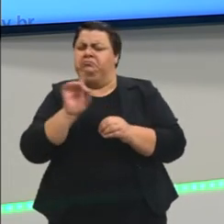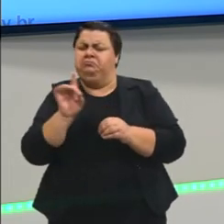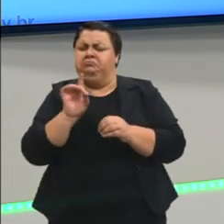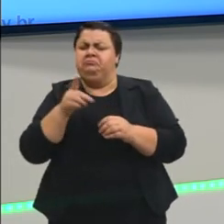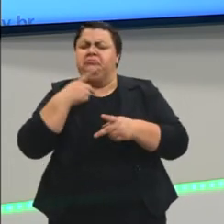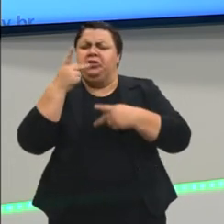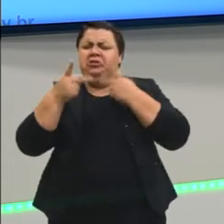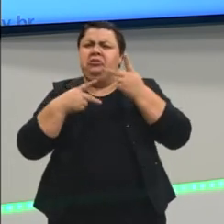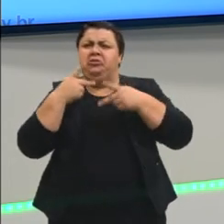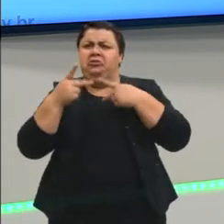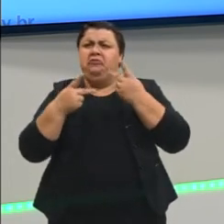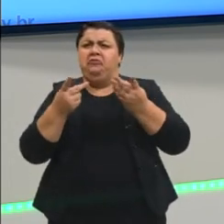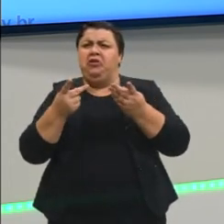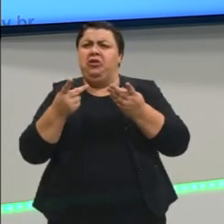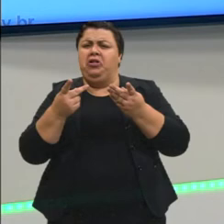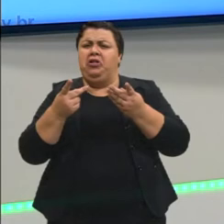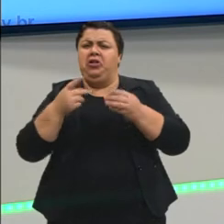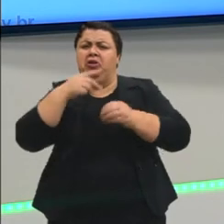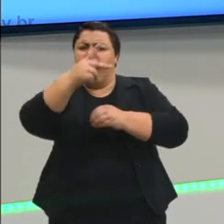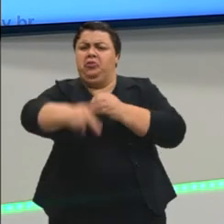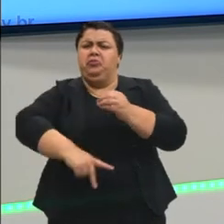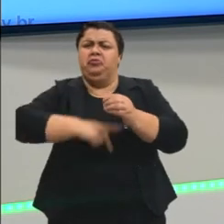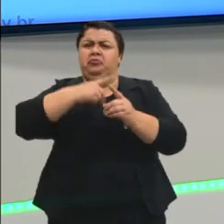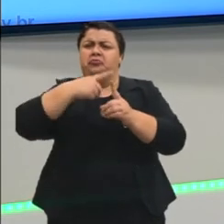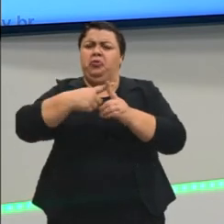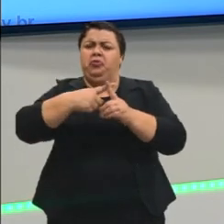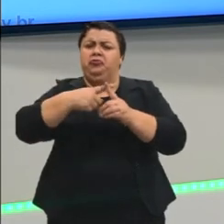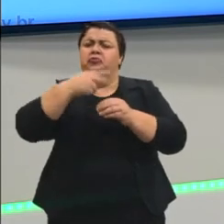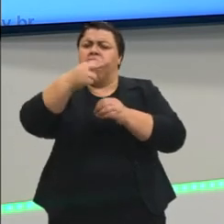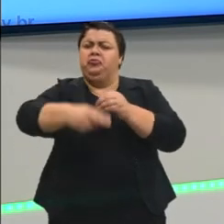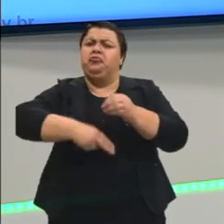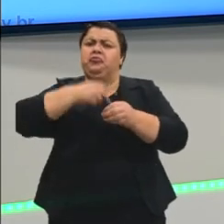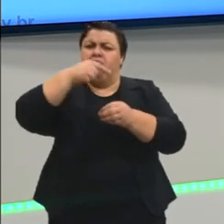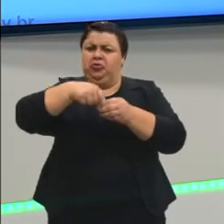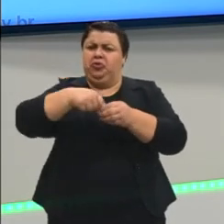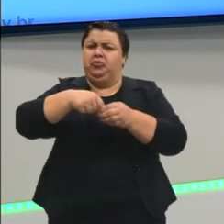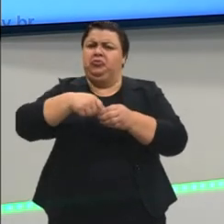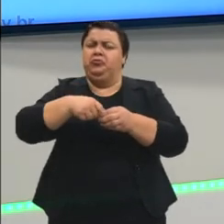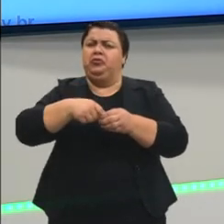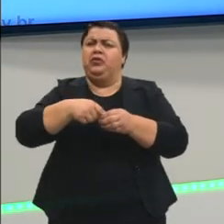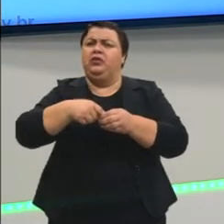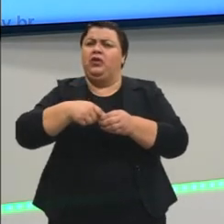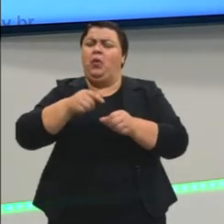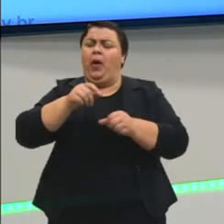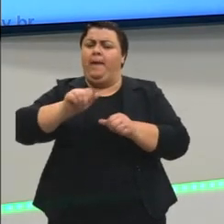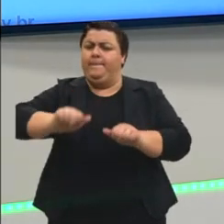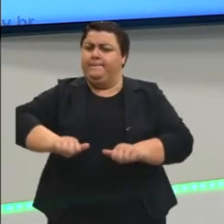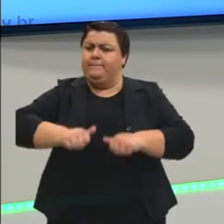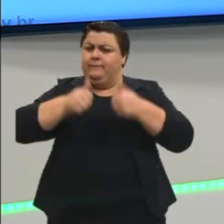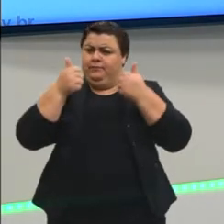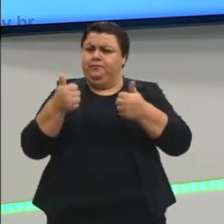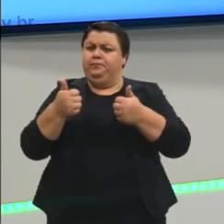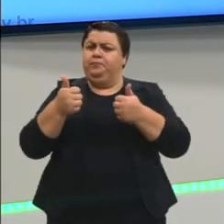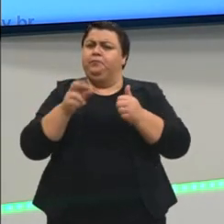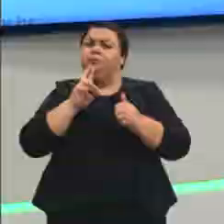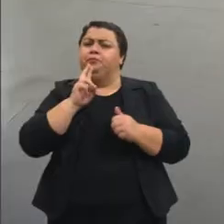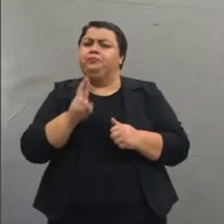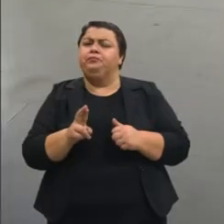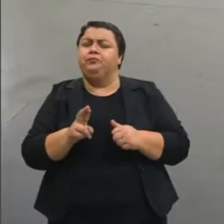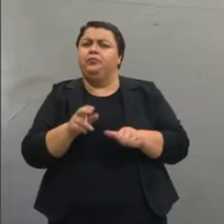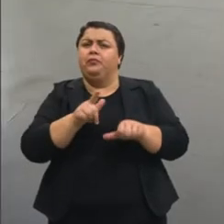dos que estão presentes no núcleo e quer os prótons e os nêutrons Então realmente a melhor alternativa na